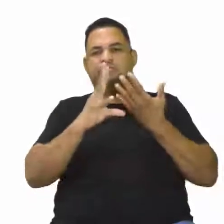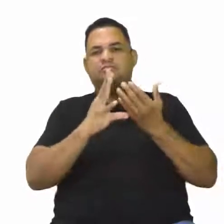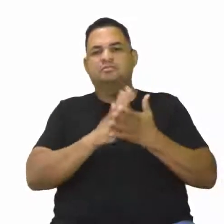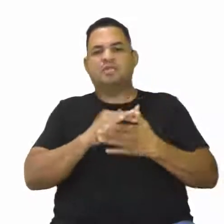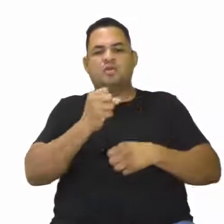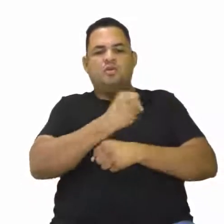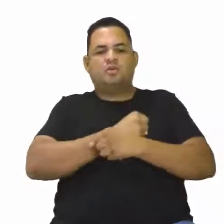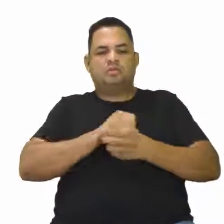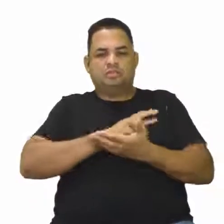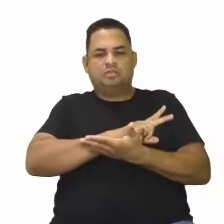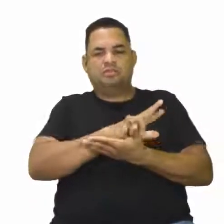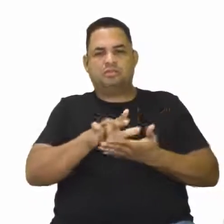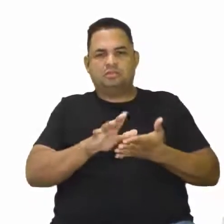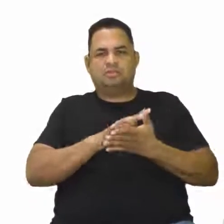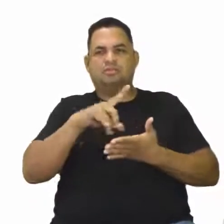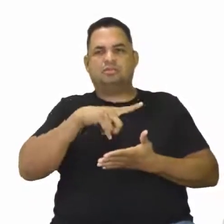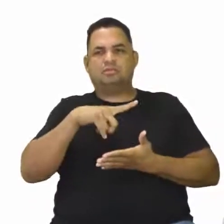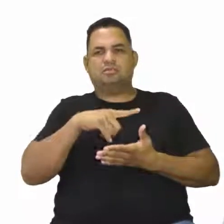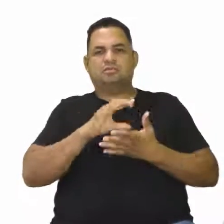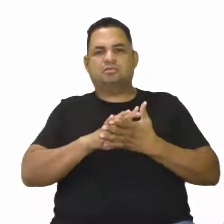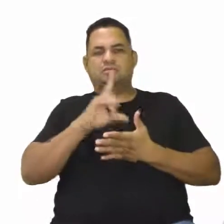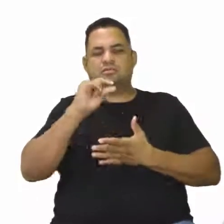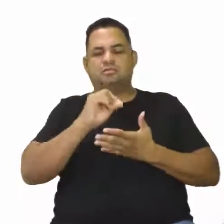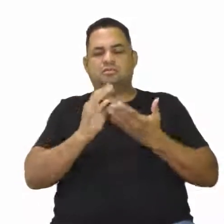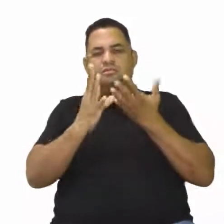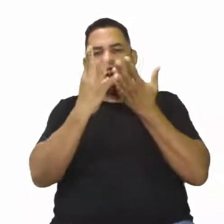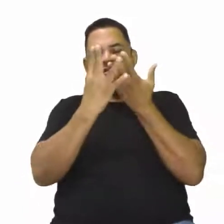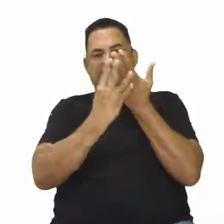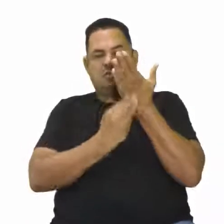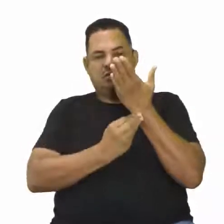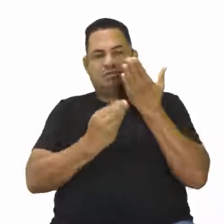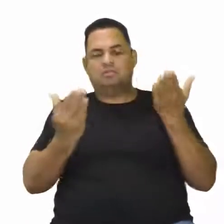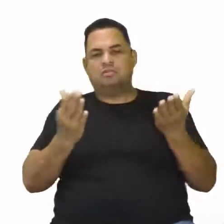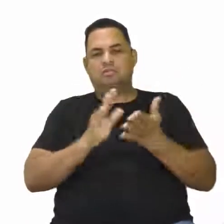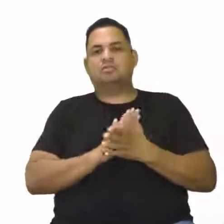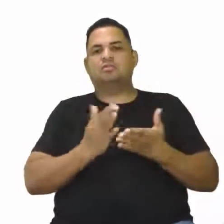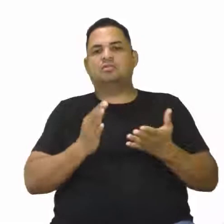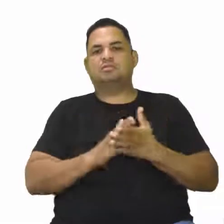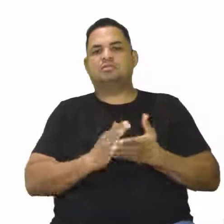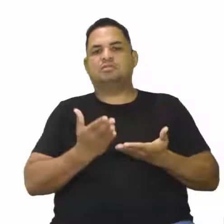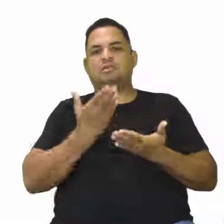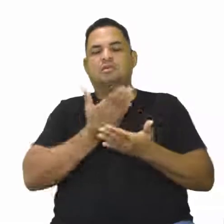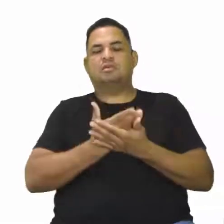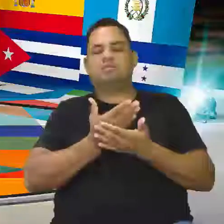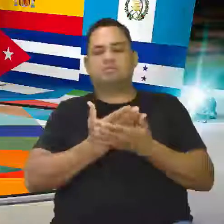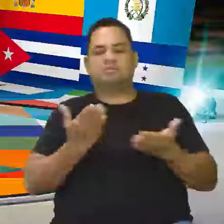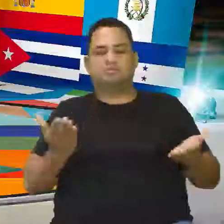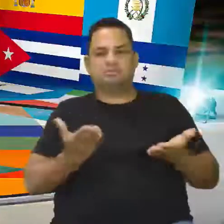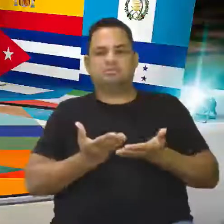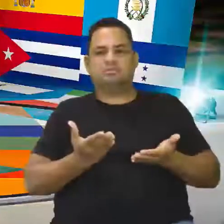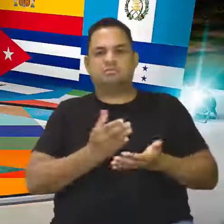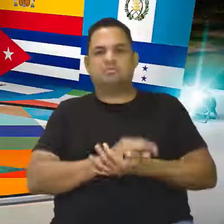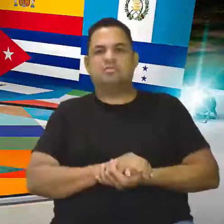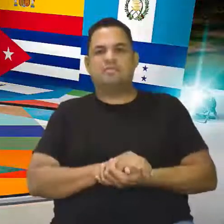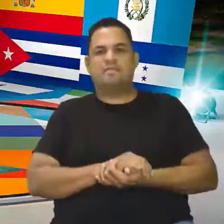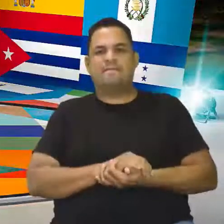bem vasta, né? Aqui vocês têm um pouquinho da nossa referência bibliográfica de La Clase de Hoy, mis